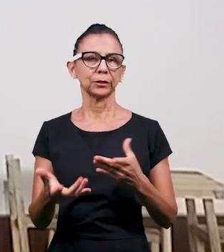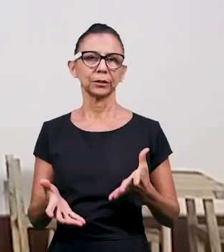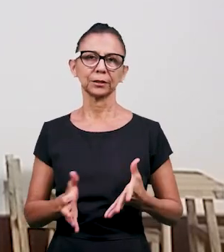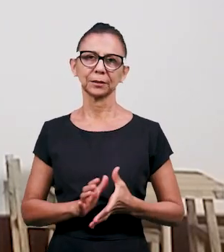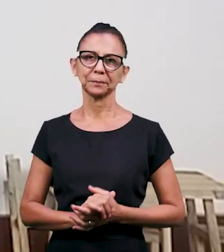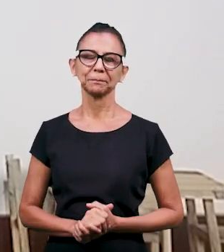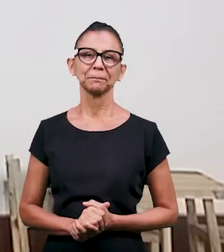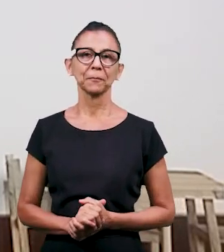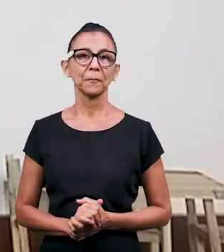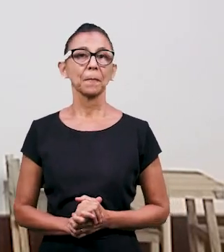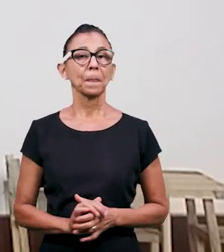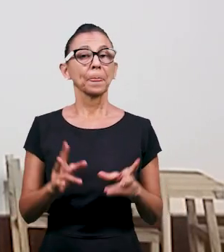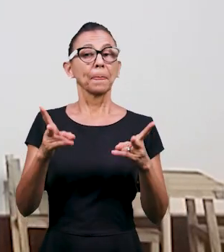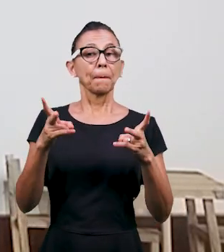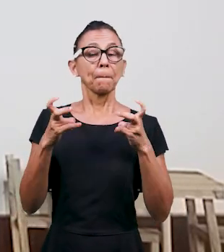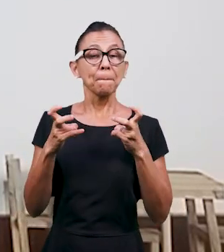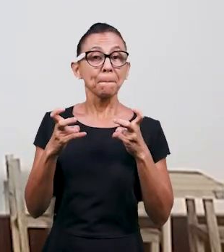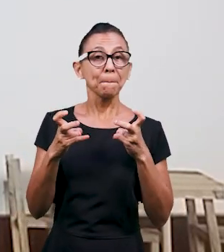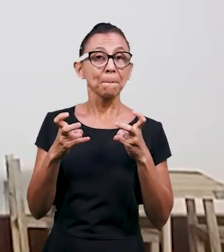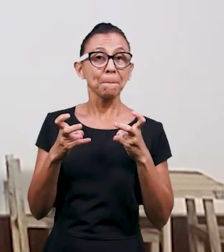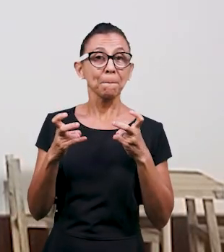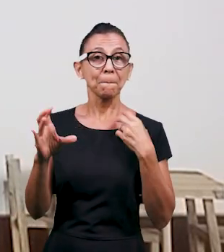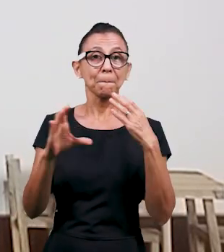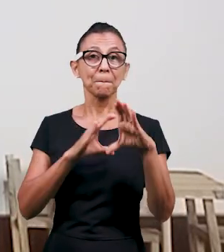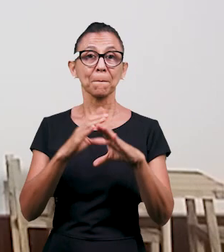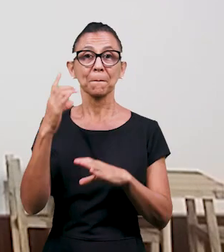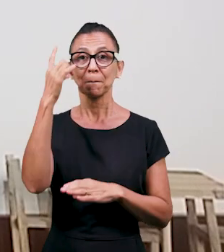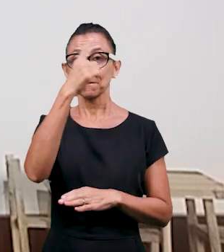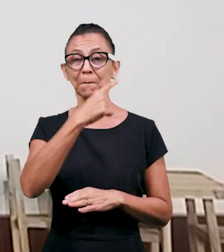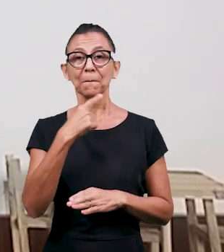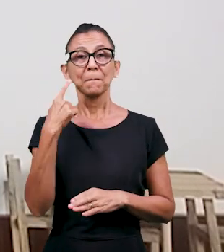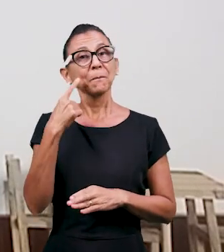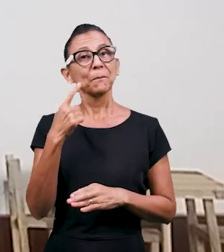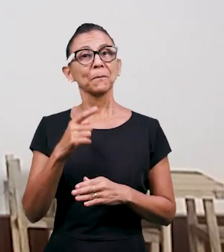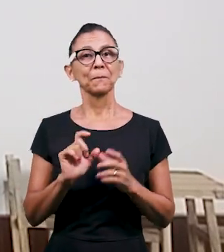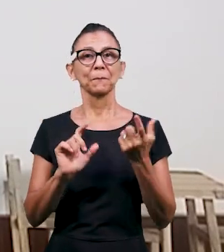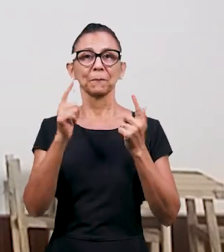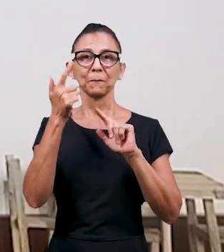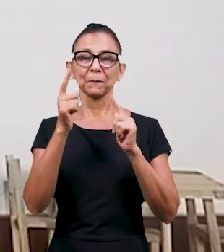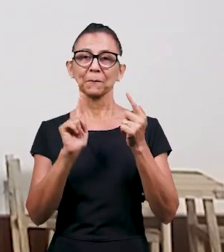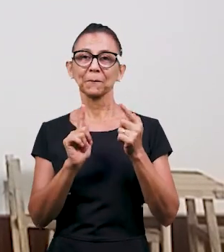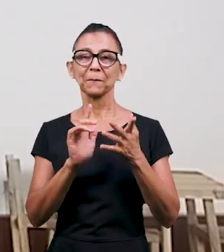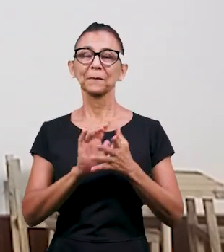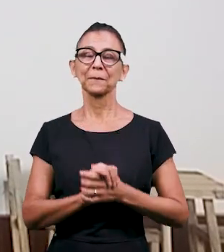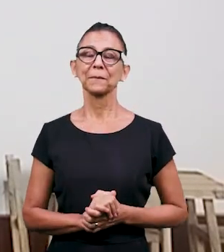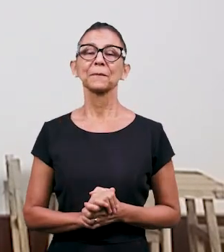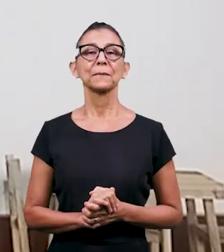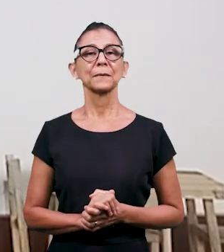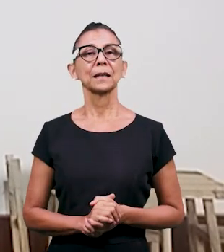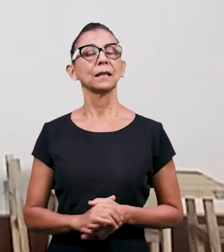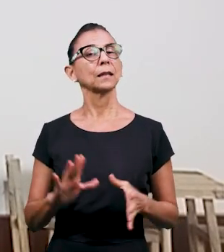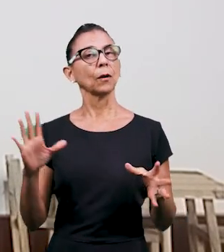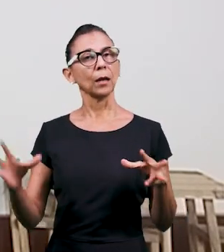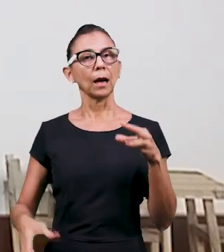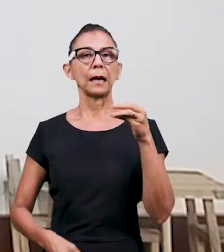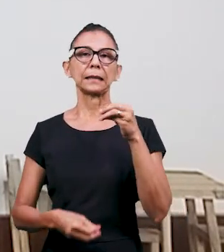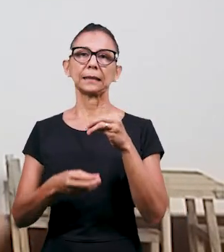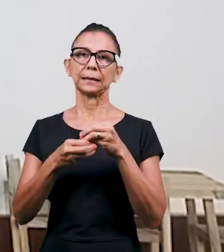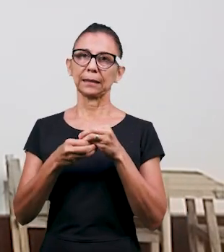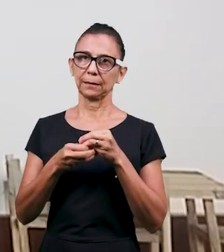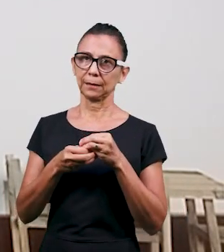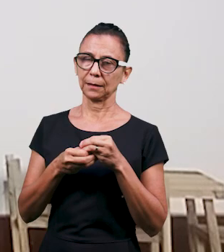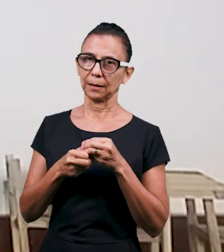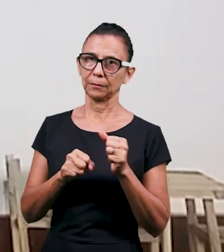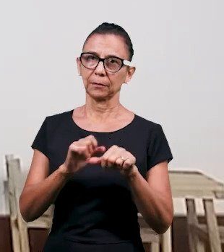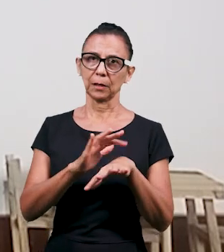contexto as informações visuais. Então essa comunicação, que é a comunicação social áptica, ela serve de complemento. Então